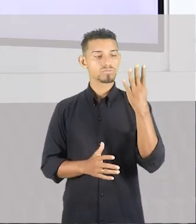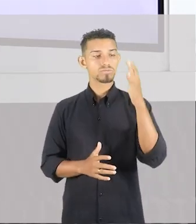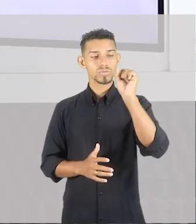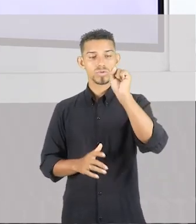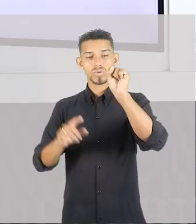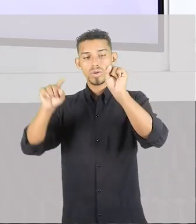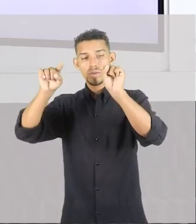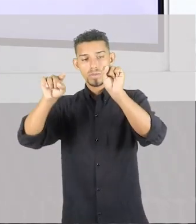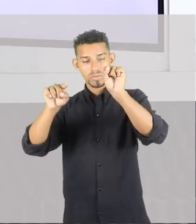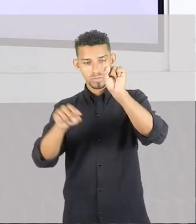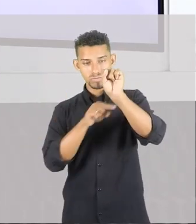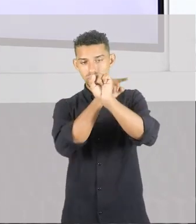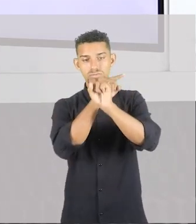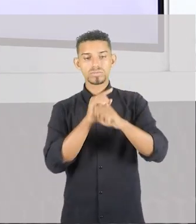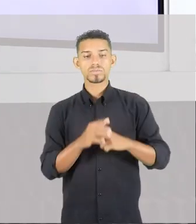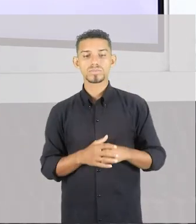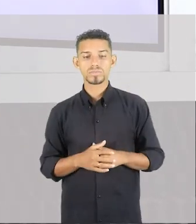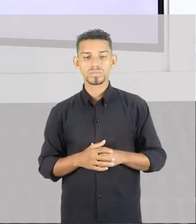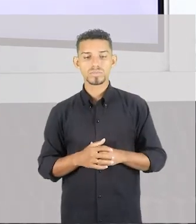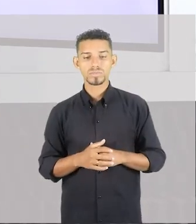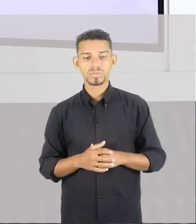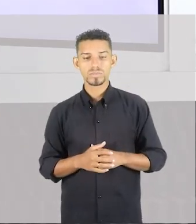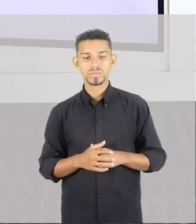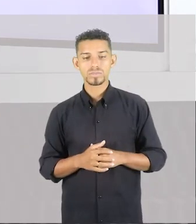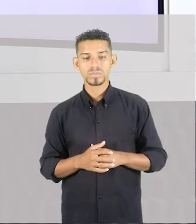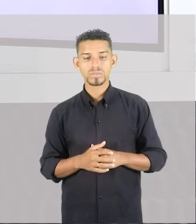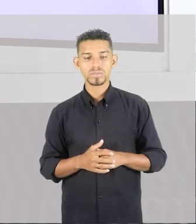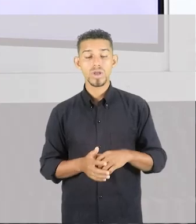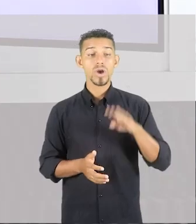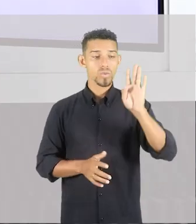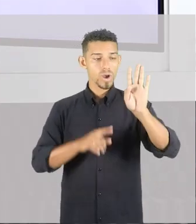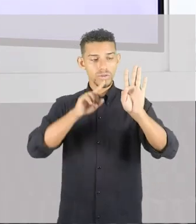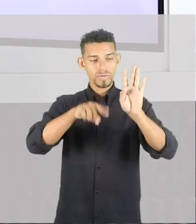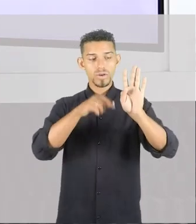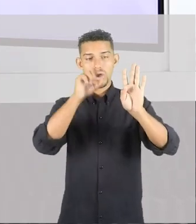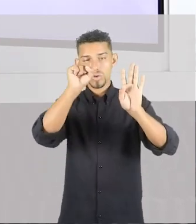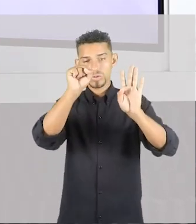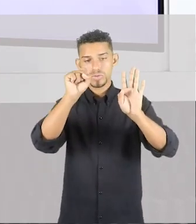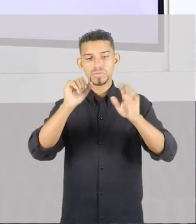a esquerda, vou aumentar um valor no expoente. Então, vai ficar 4,8